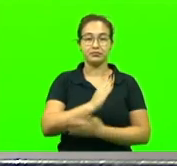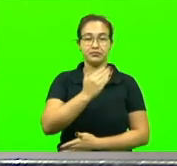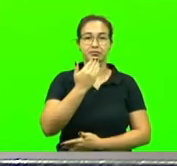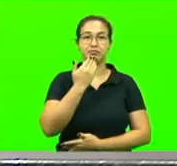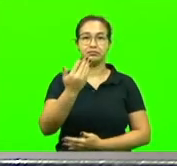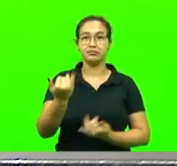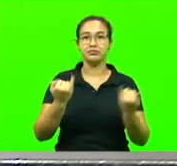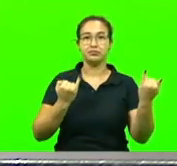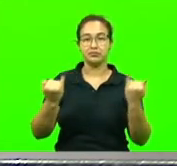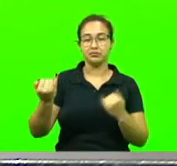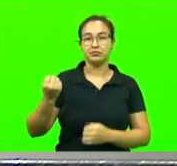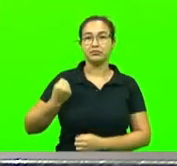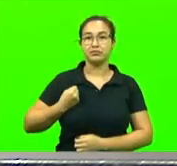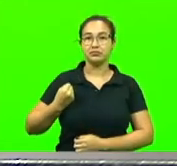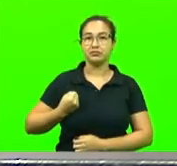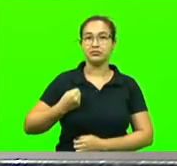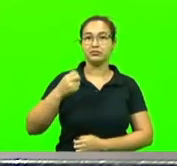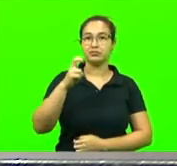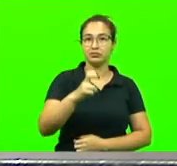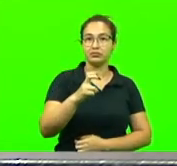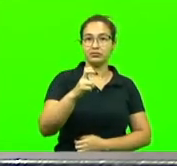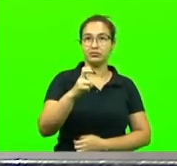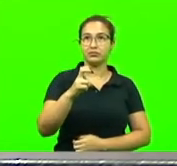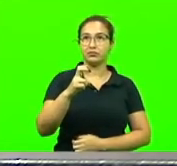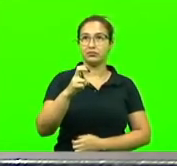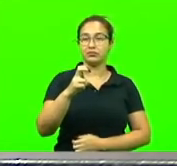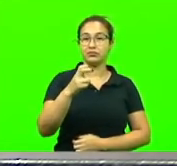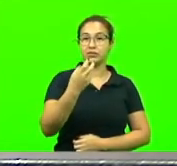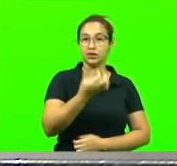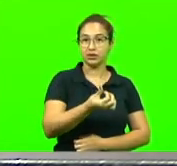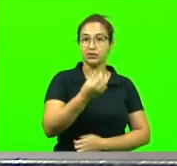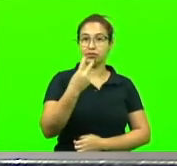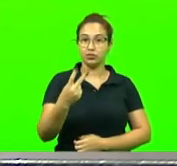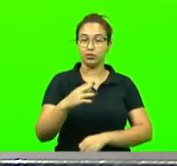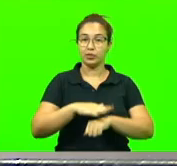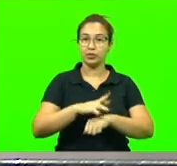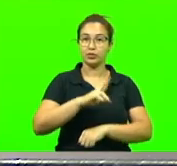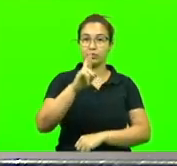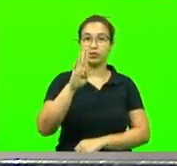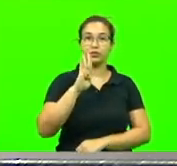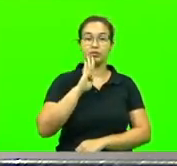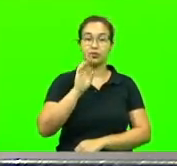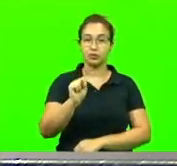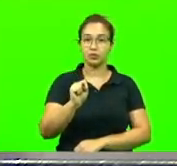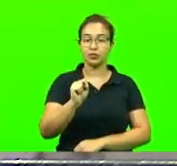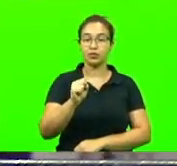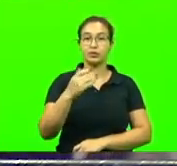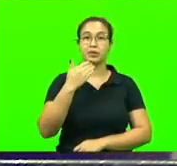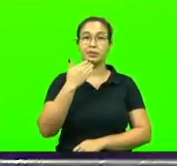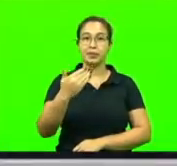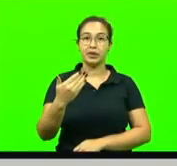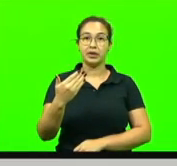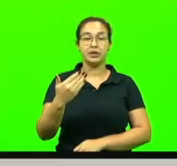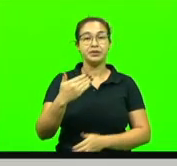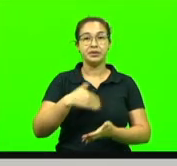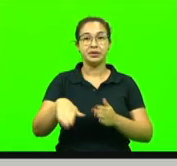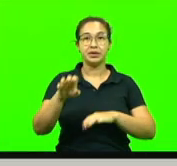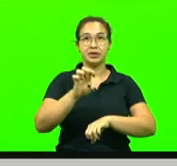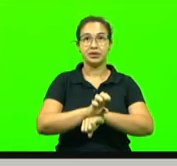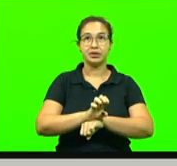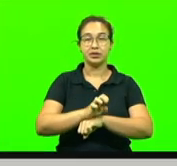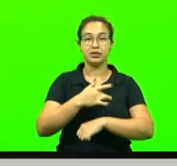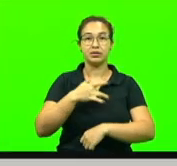aprovado. Pedido de informações 62, deputado Bruno Souza, solicitando ao secretário de Estado da